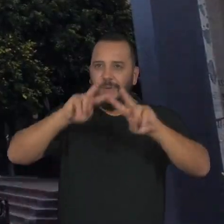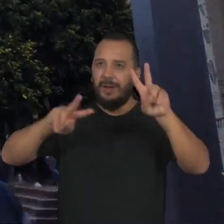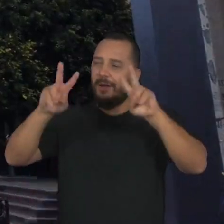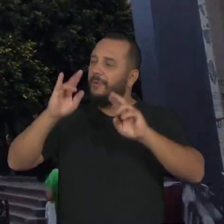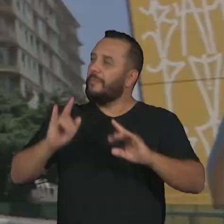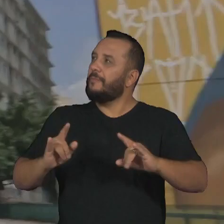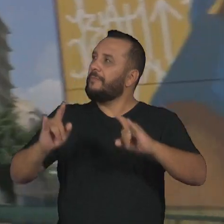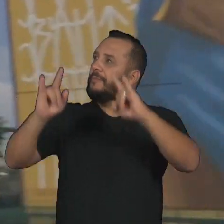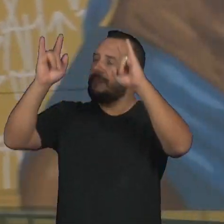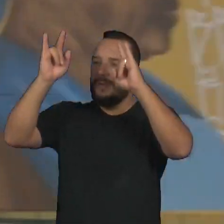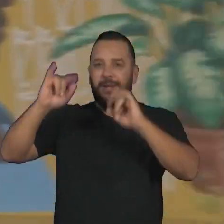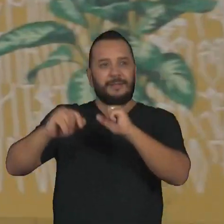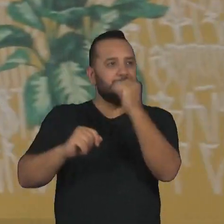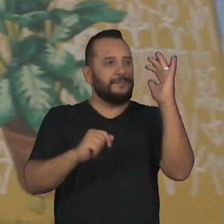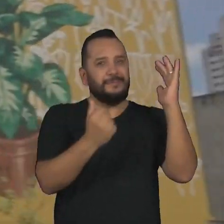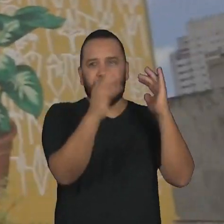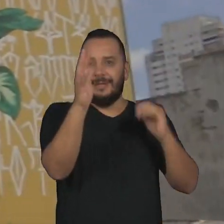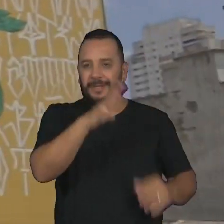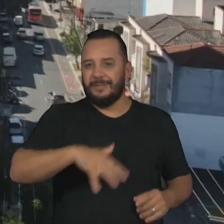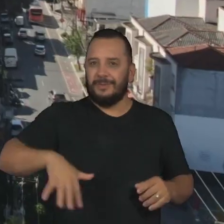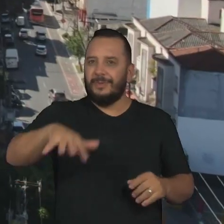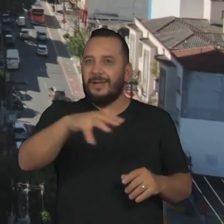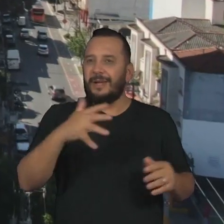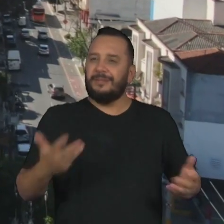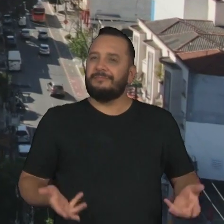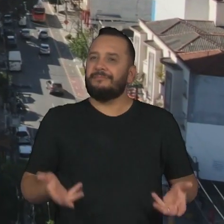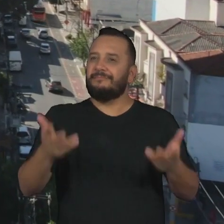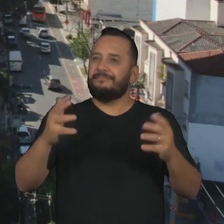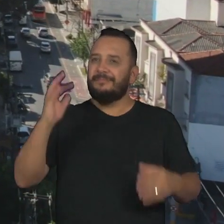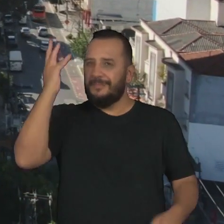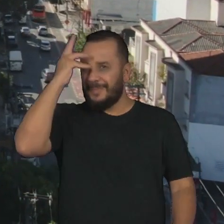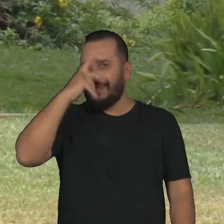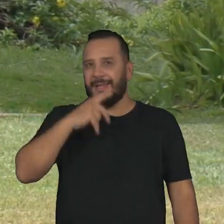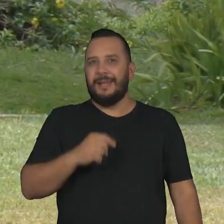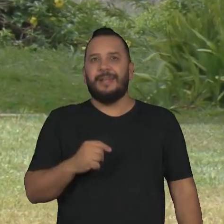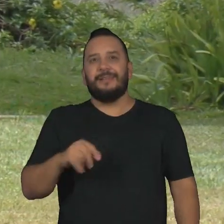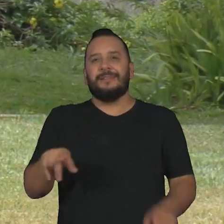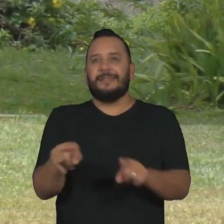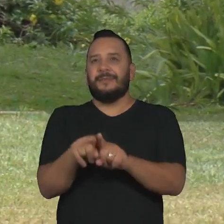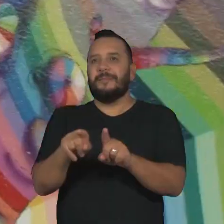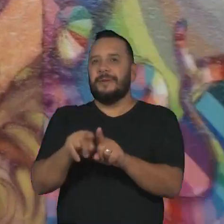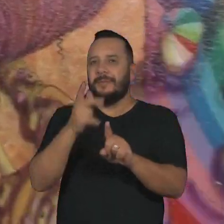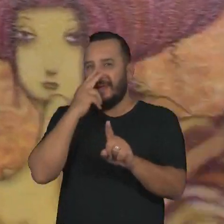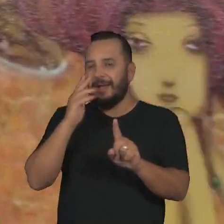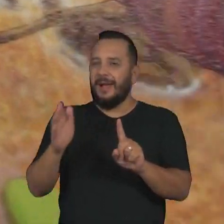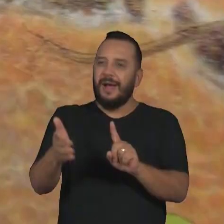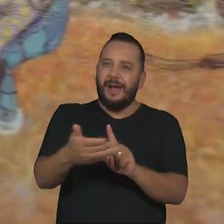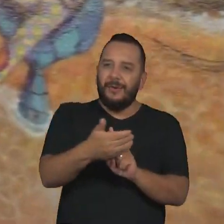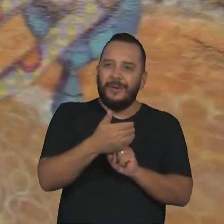prédios públicos em espaços vibrantes, belos e acolhedores.